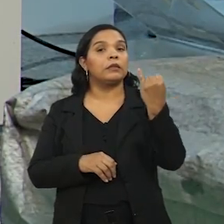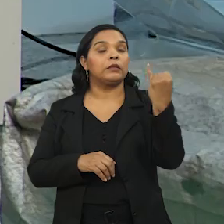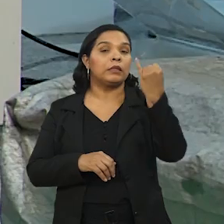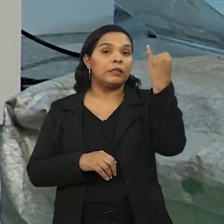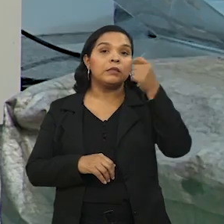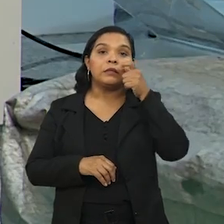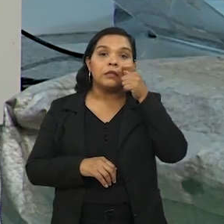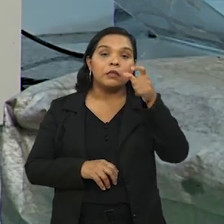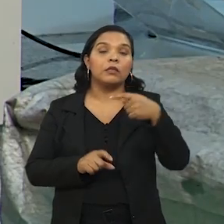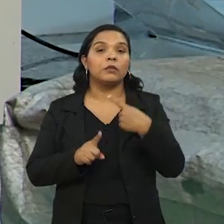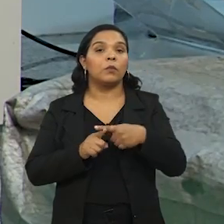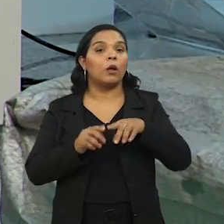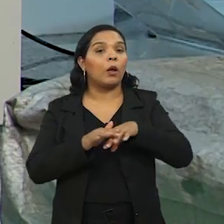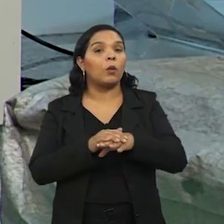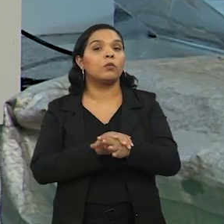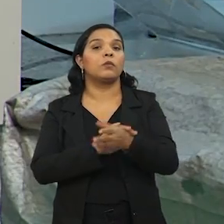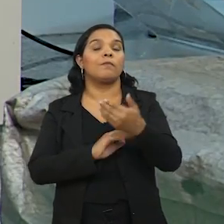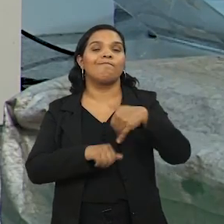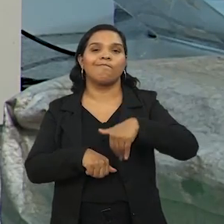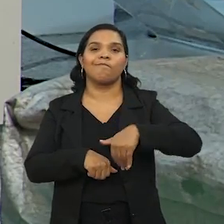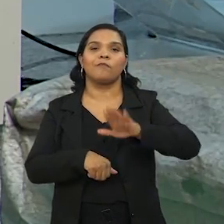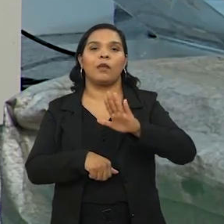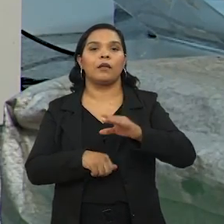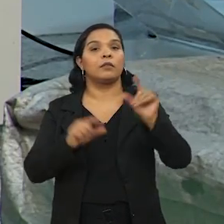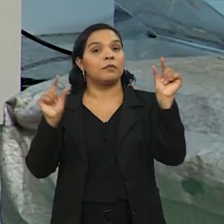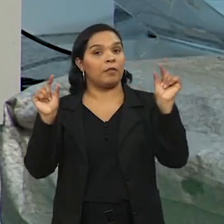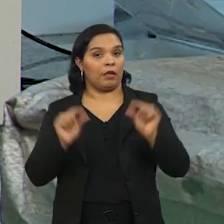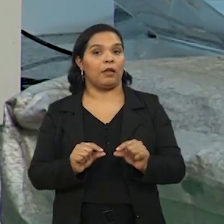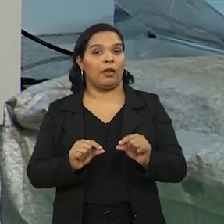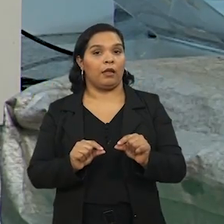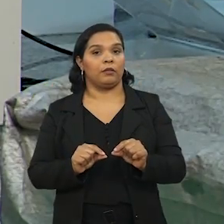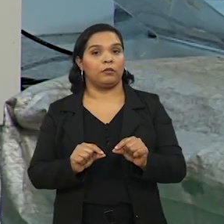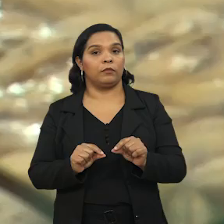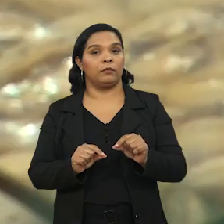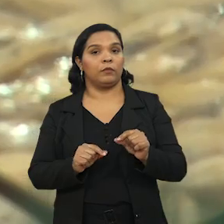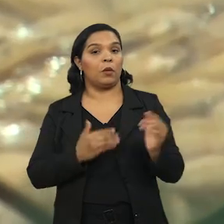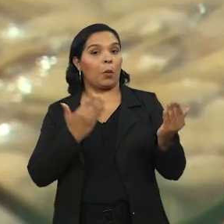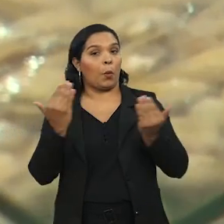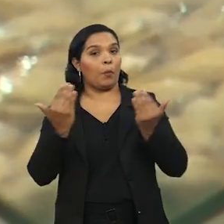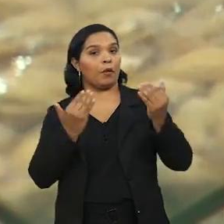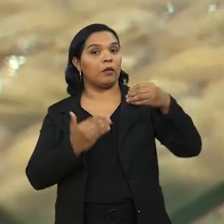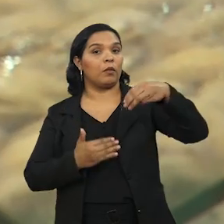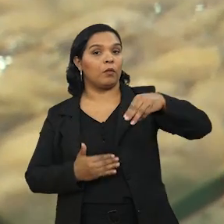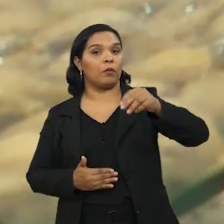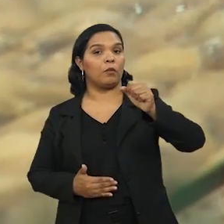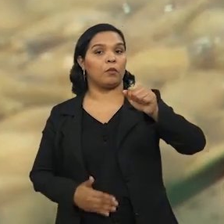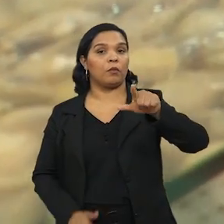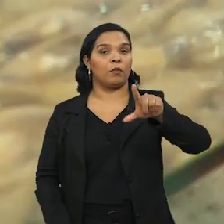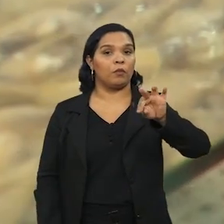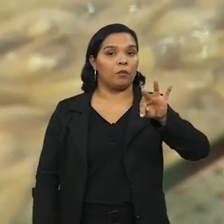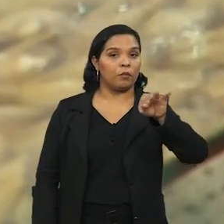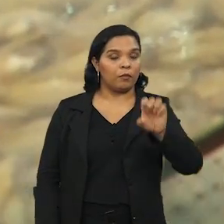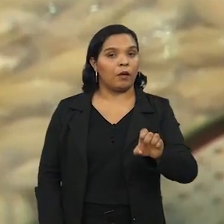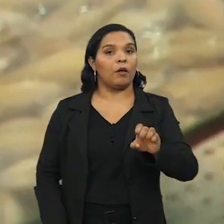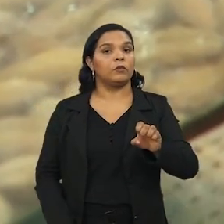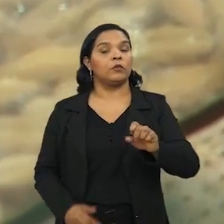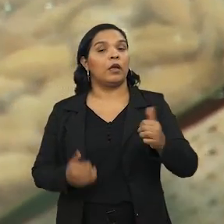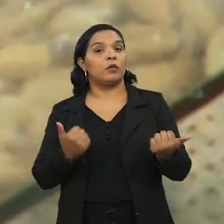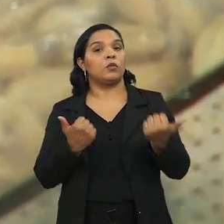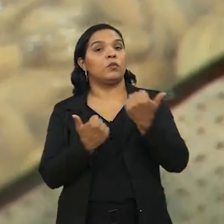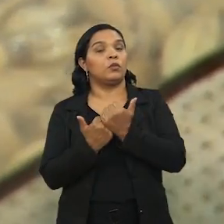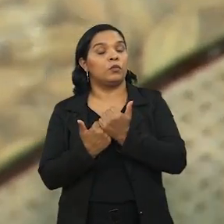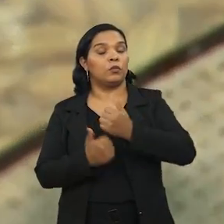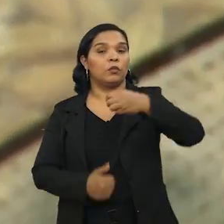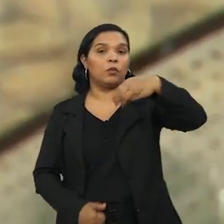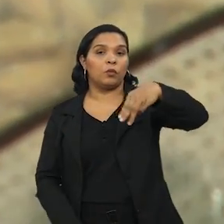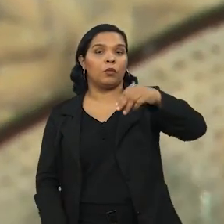ele é interessante porque ele costuma ser mais barato do que o malte. Então a gente acaba substituindo um pouco